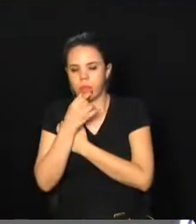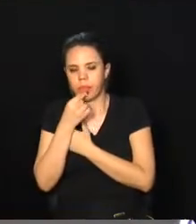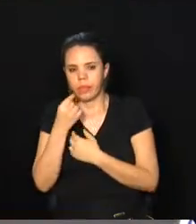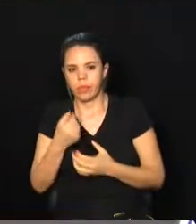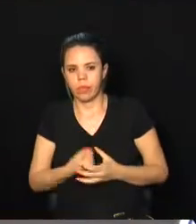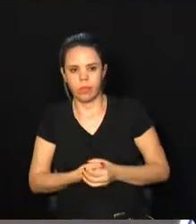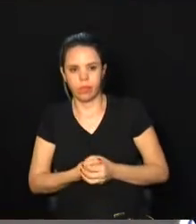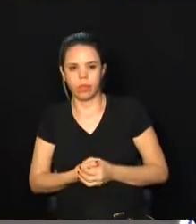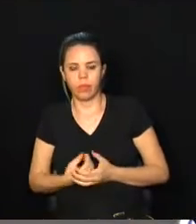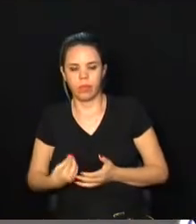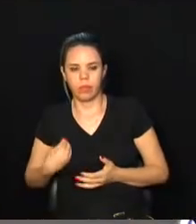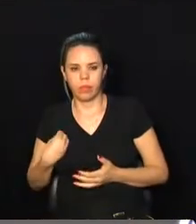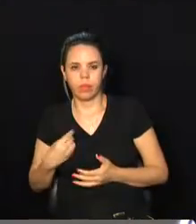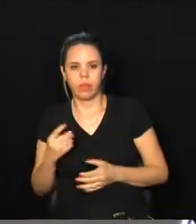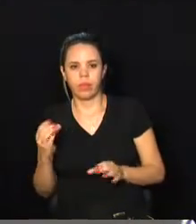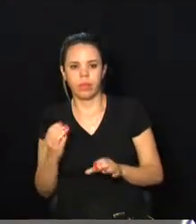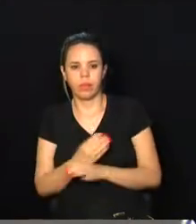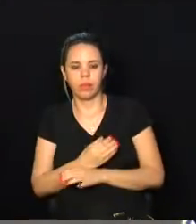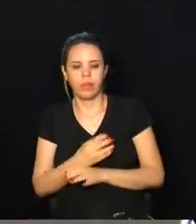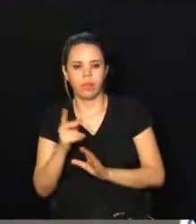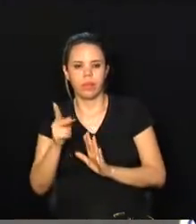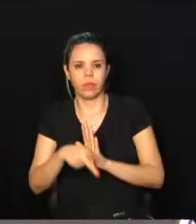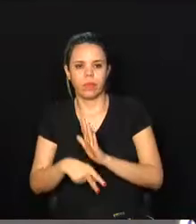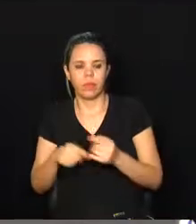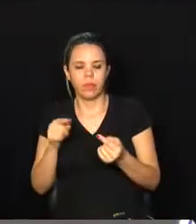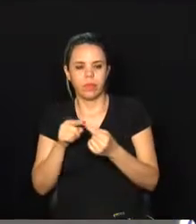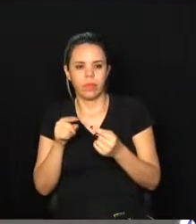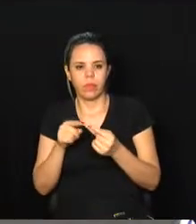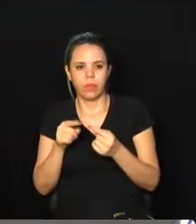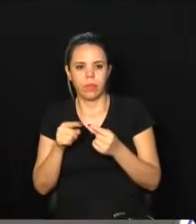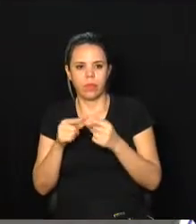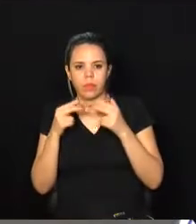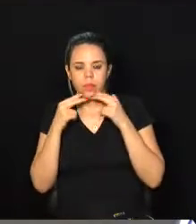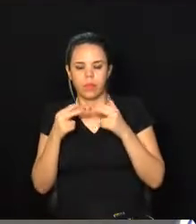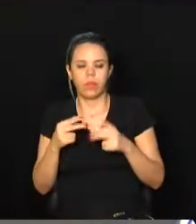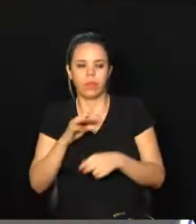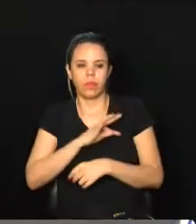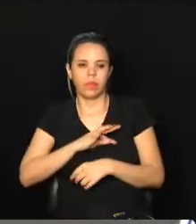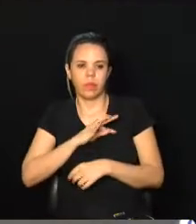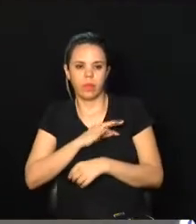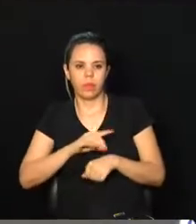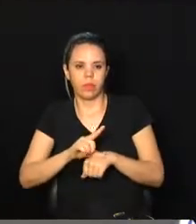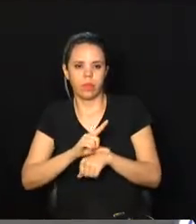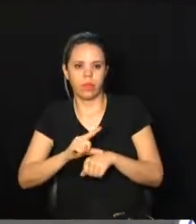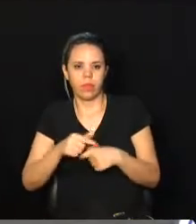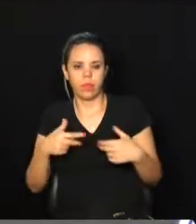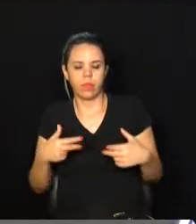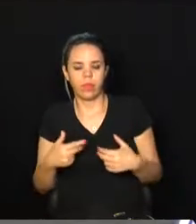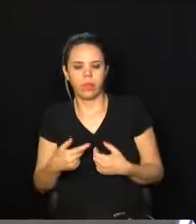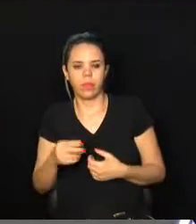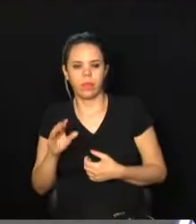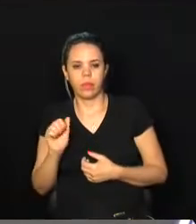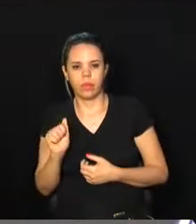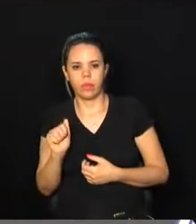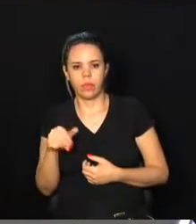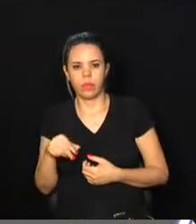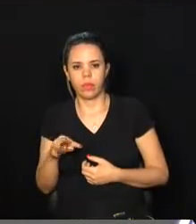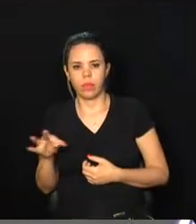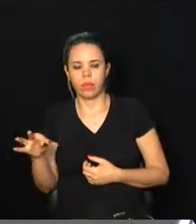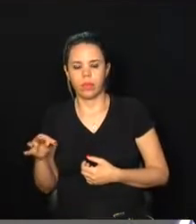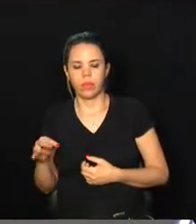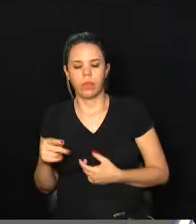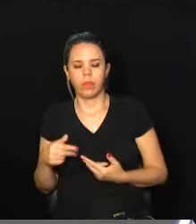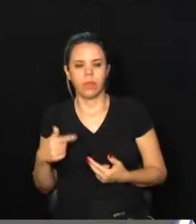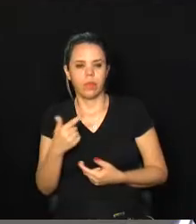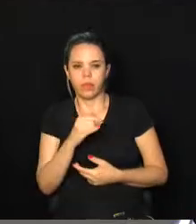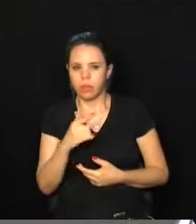responsabiliza por estar 100% o projeto de acordo com as normas técnicas, com a legislação, com a BNT, etc., e se não